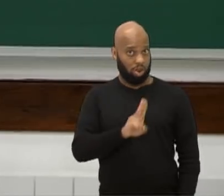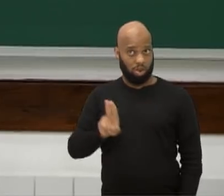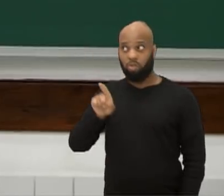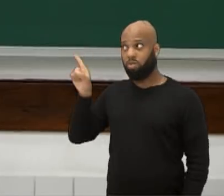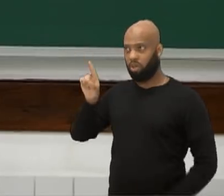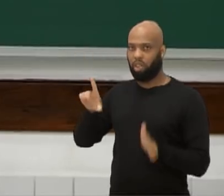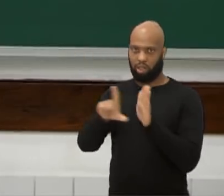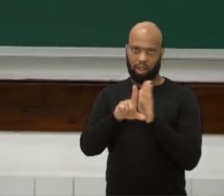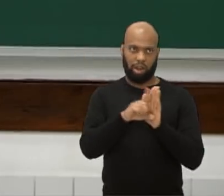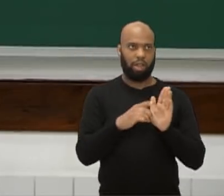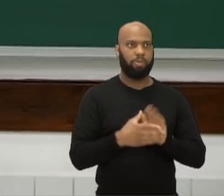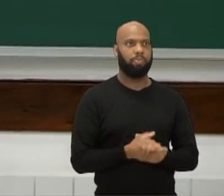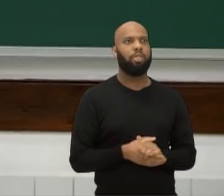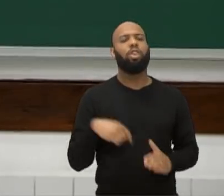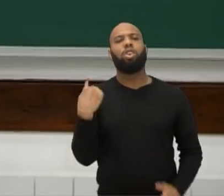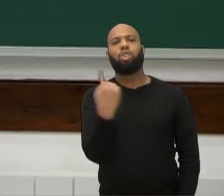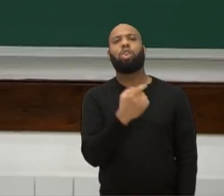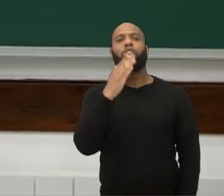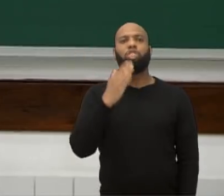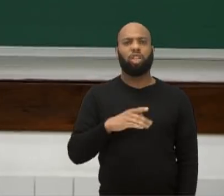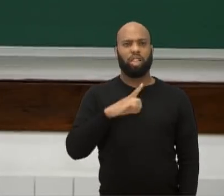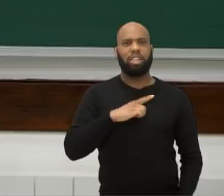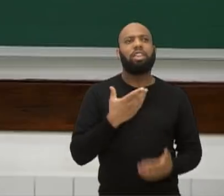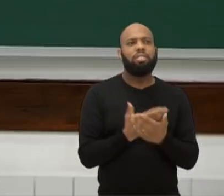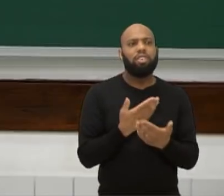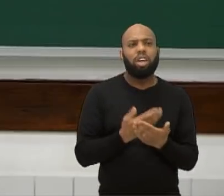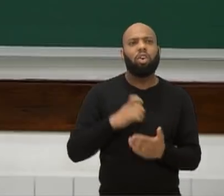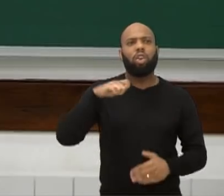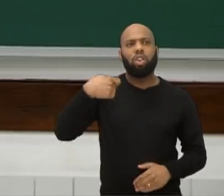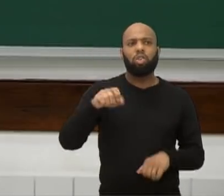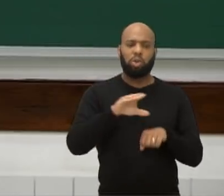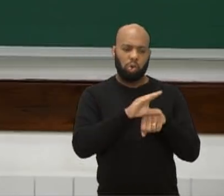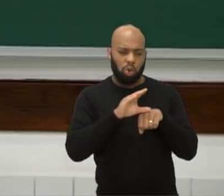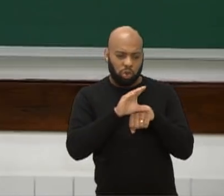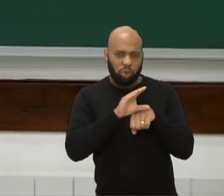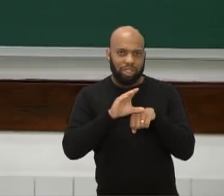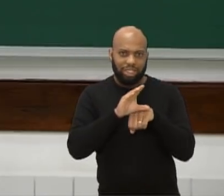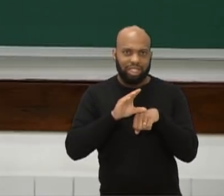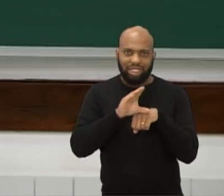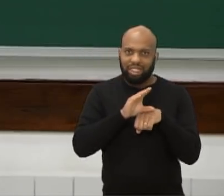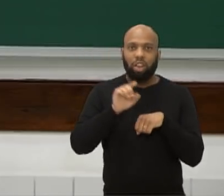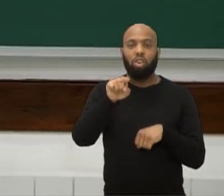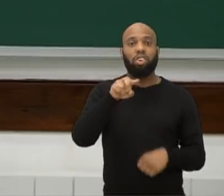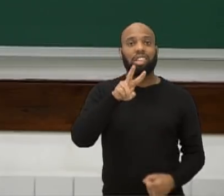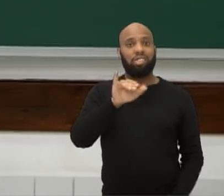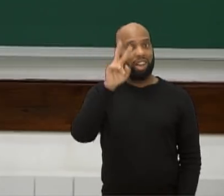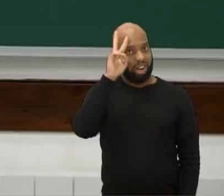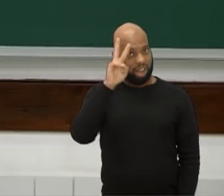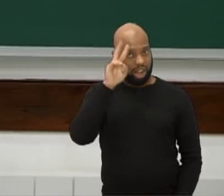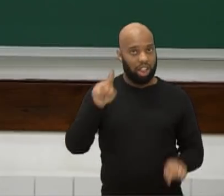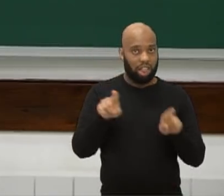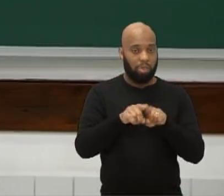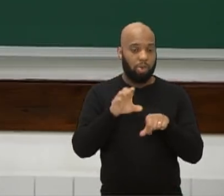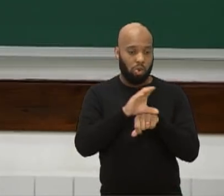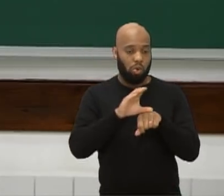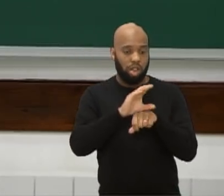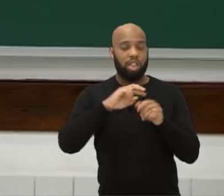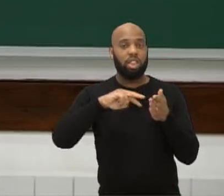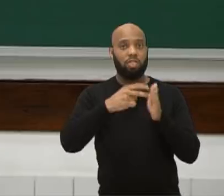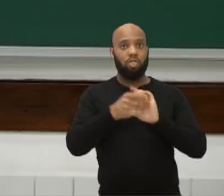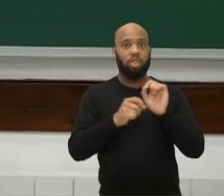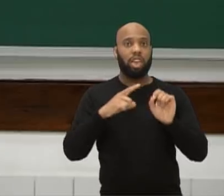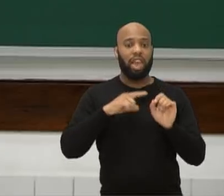Brasil. Nós já tivemos uma aula sobre Constituição e você vai lembrar que Constituição significa o quê?